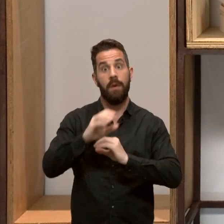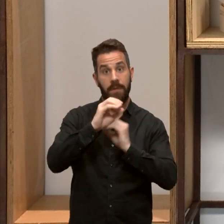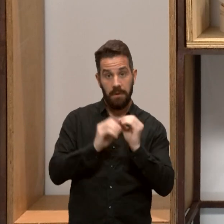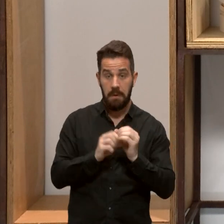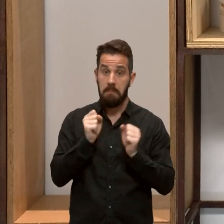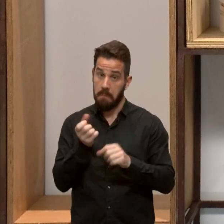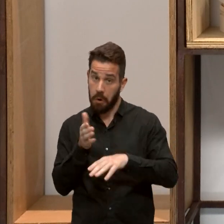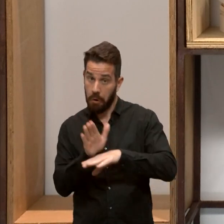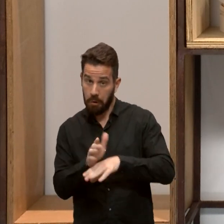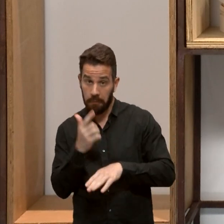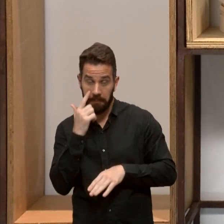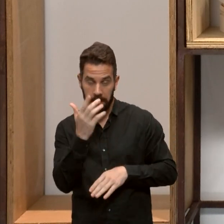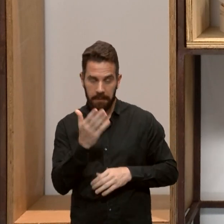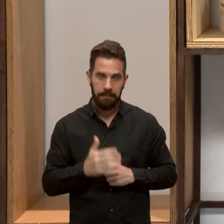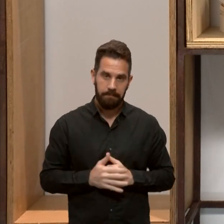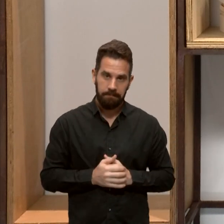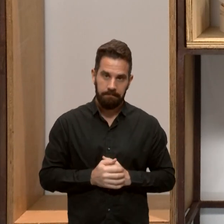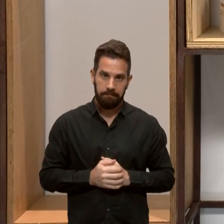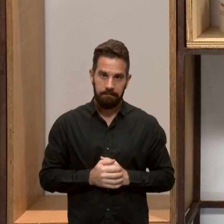ter acesso.